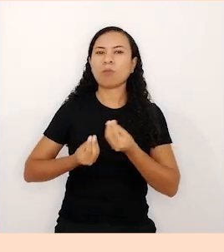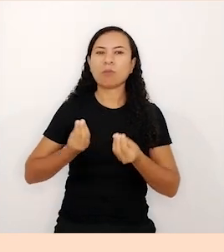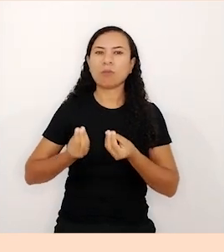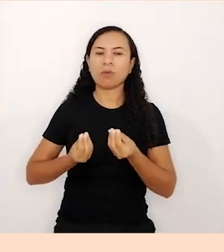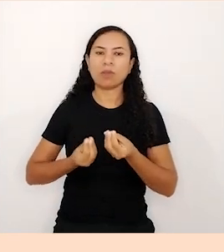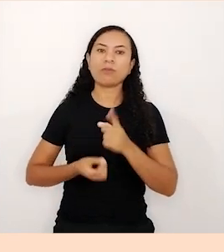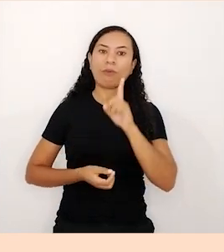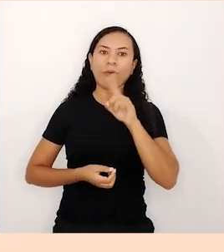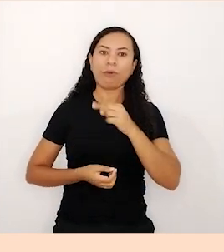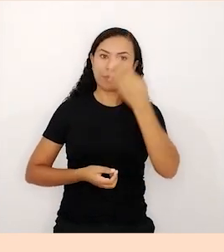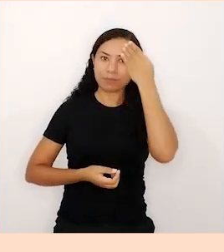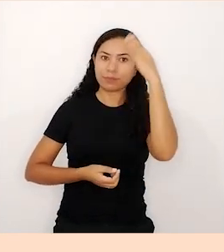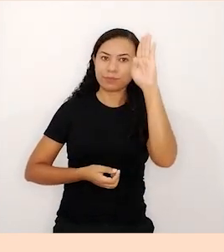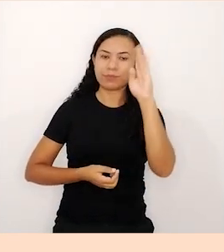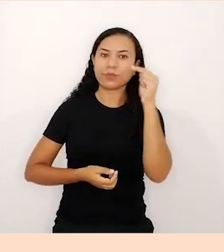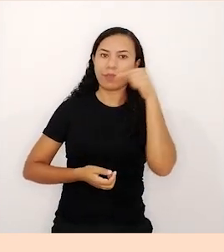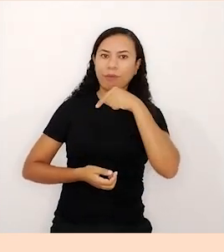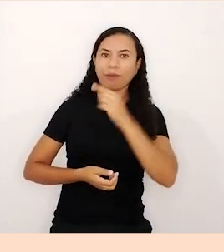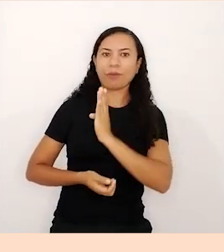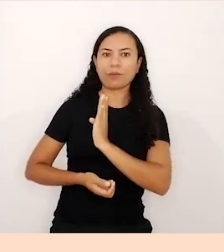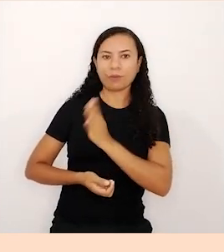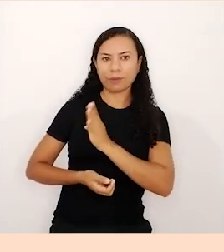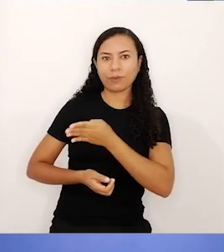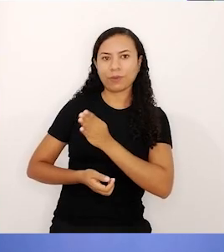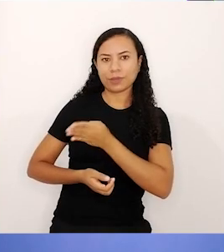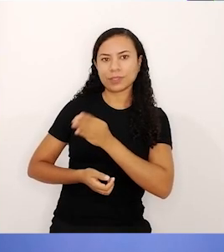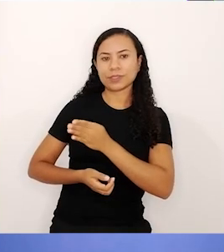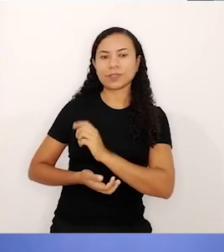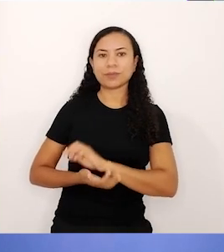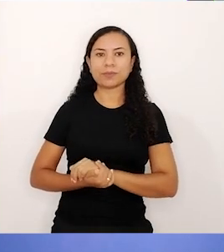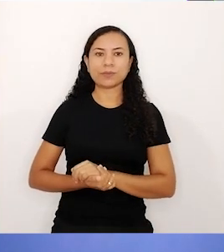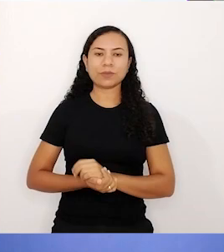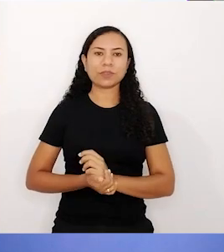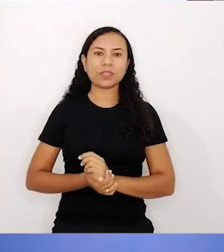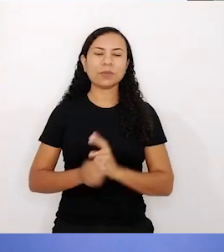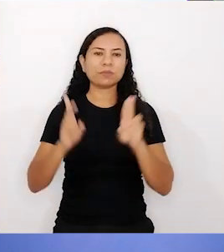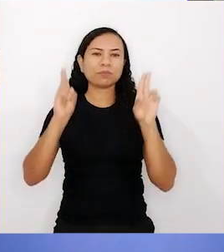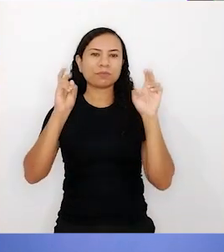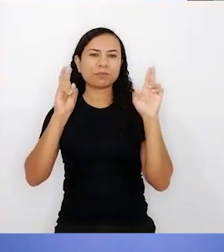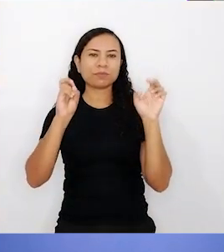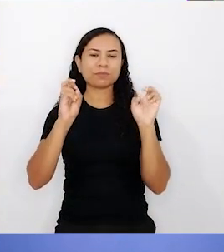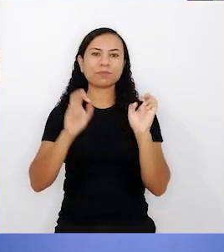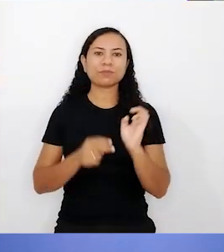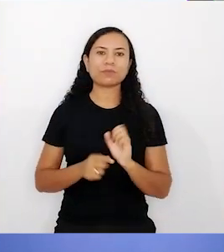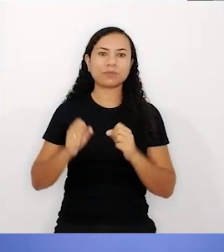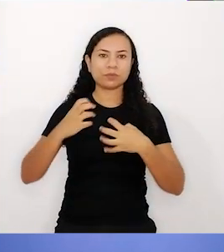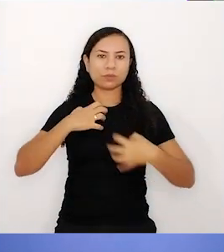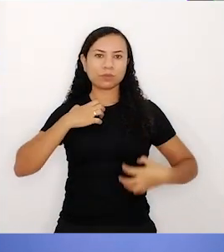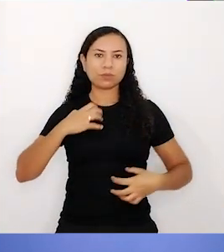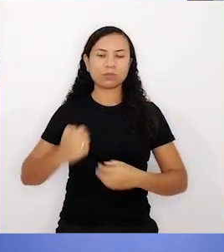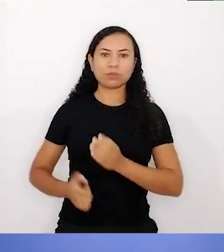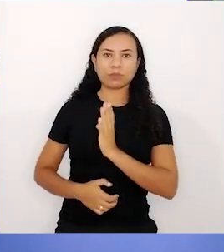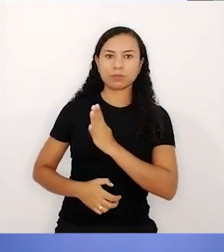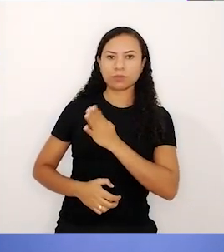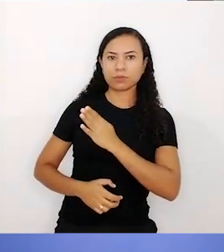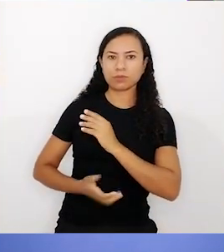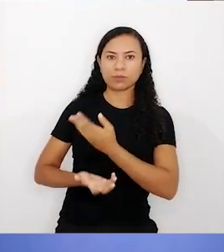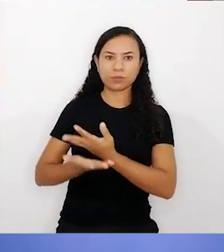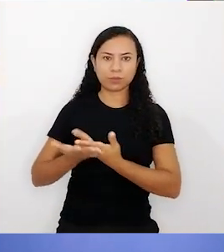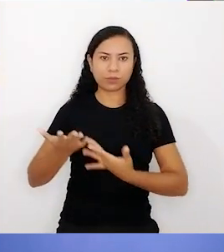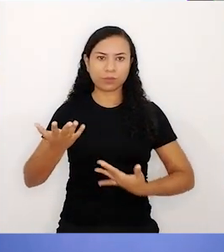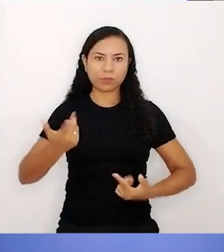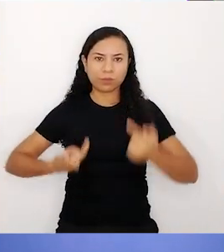órgão central do sistema, que é o coração. Falando dos órgãos do sistema cardiovascular, nós iniciaremos